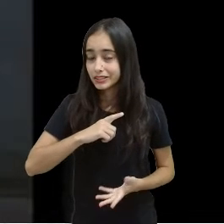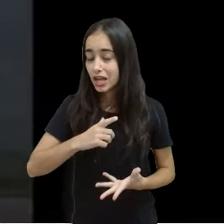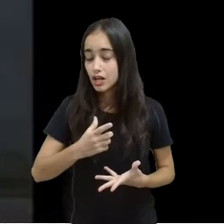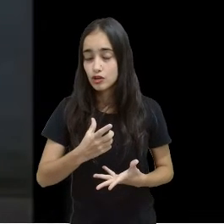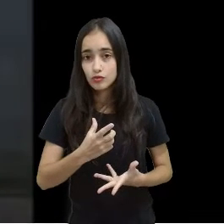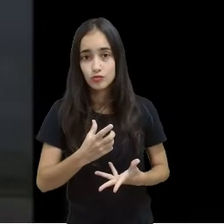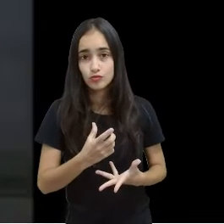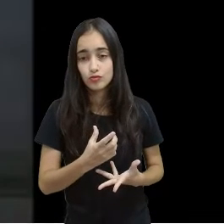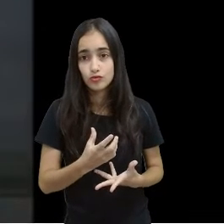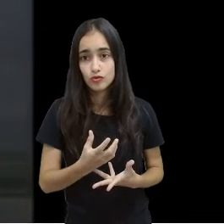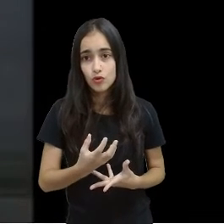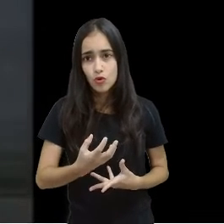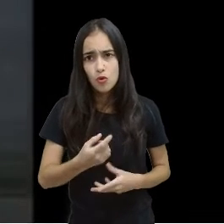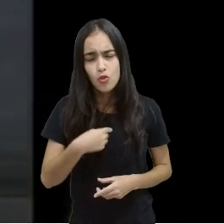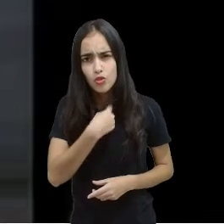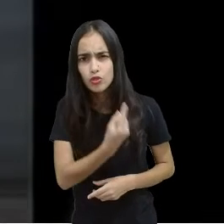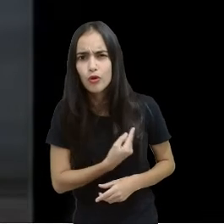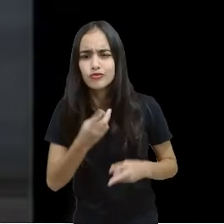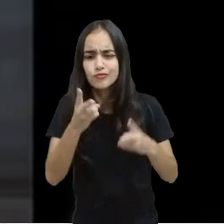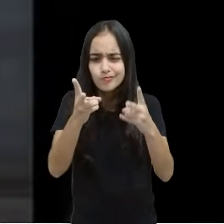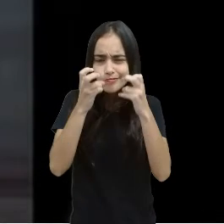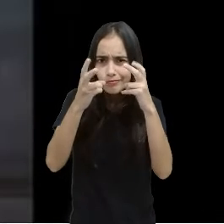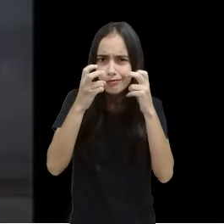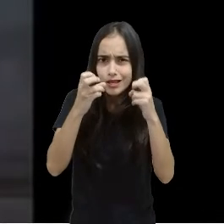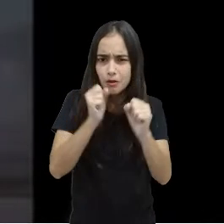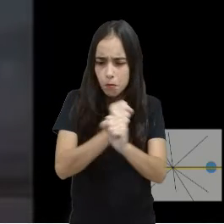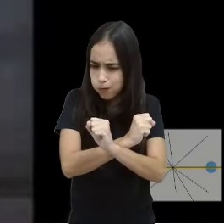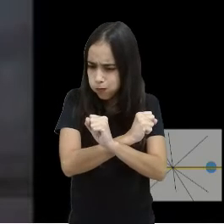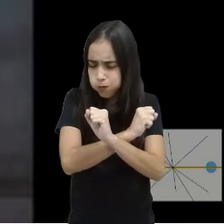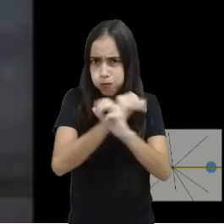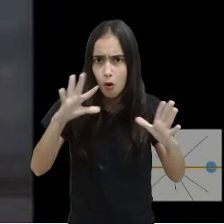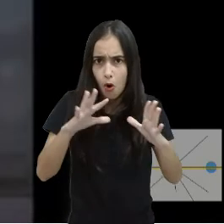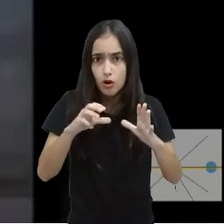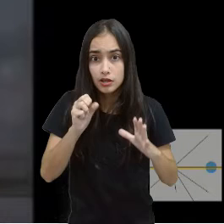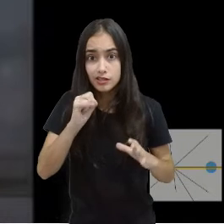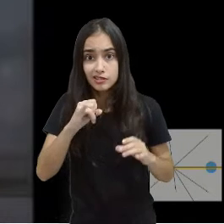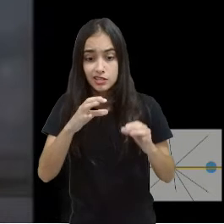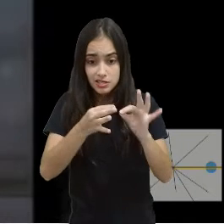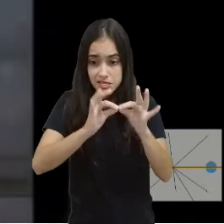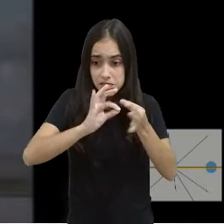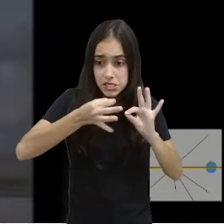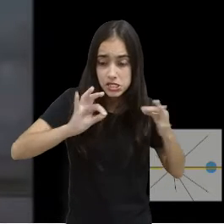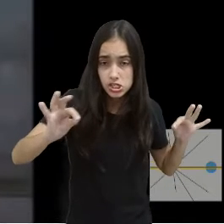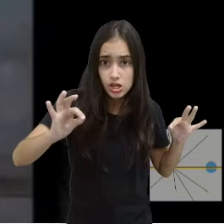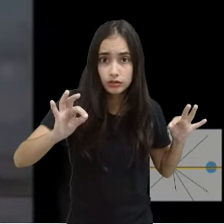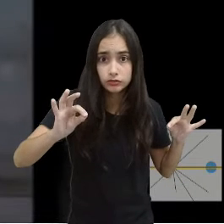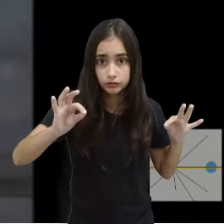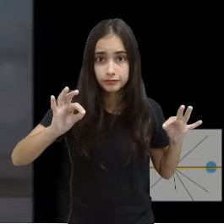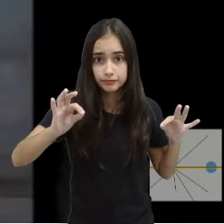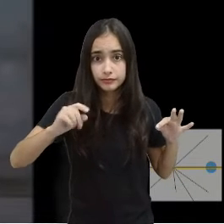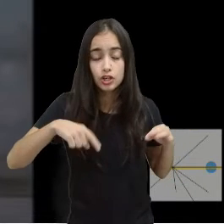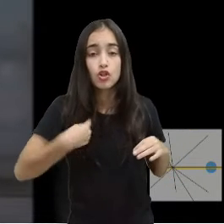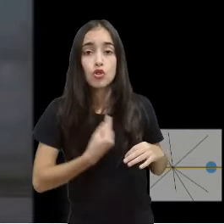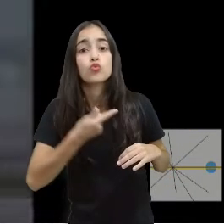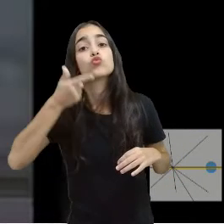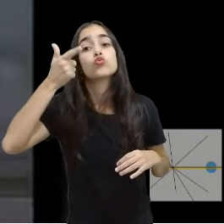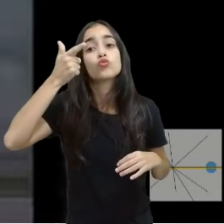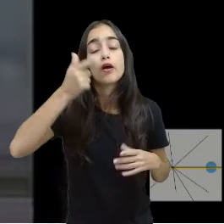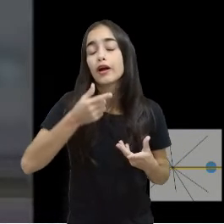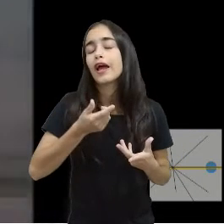da explosão. Esse impacto, mesmo à distância, ele consegue, né,